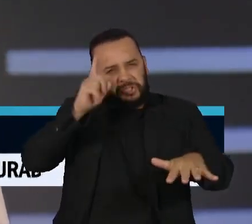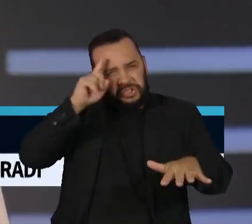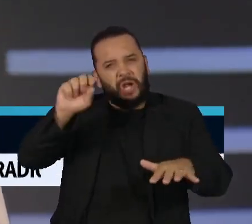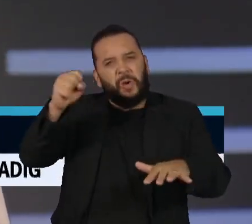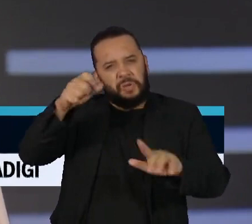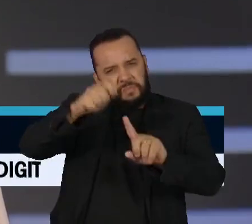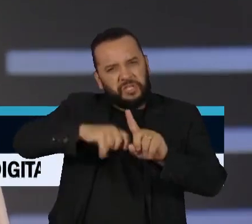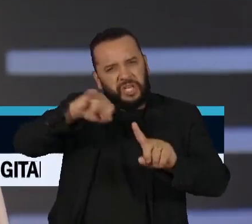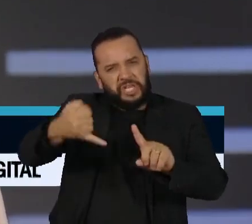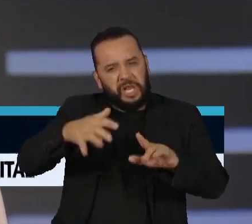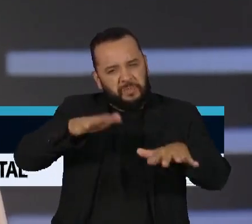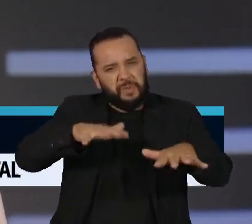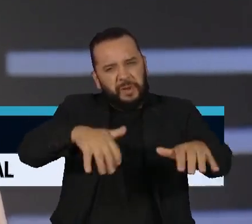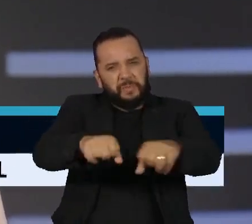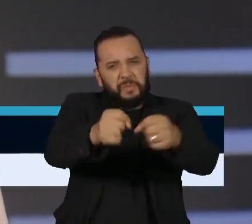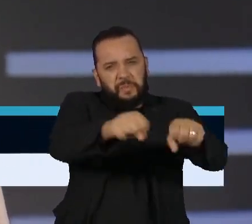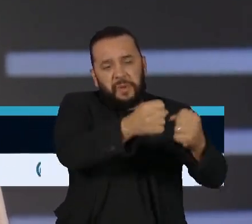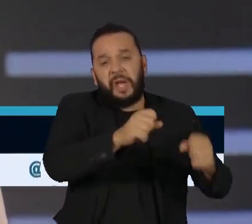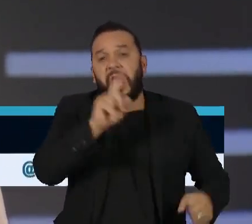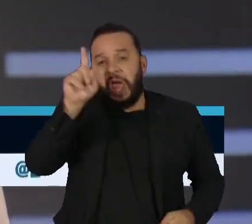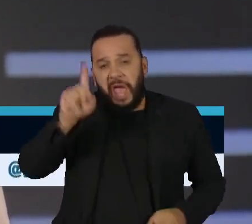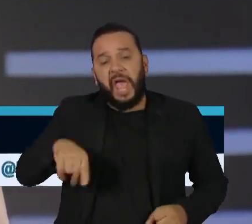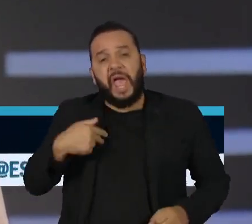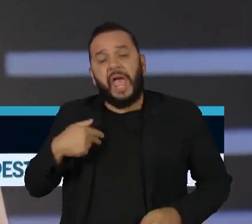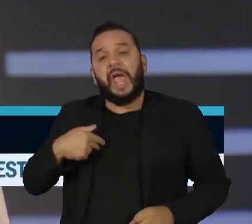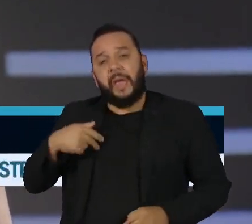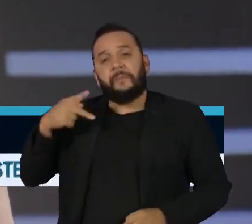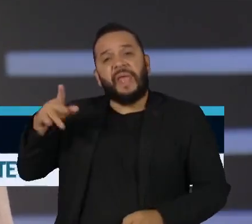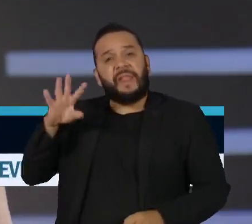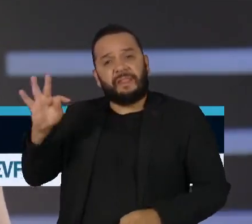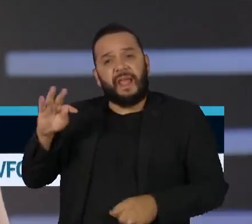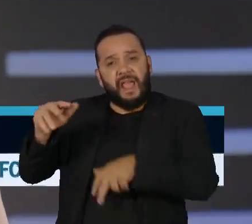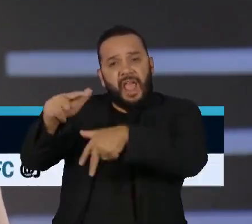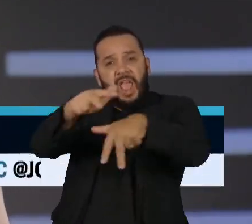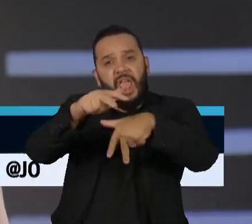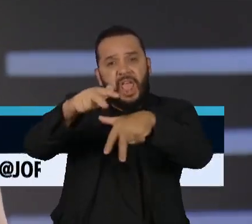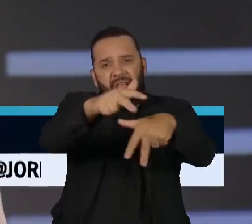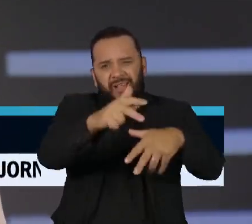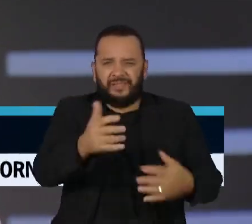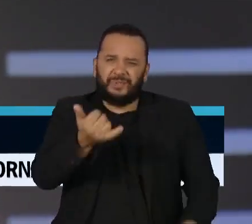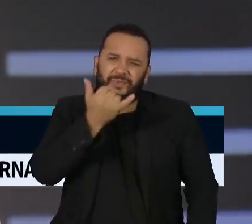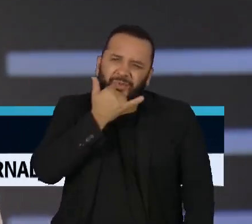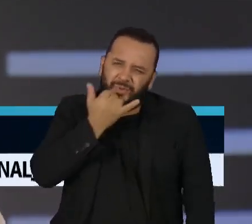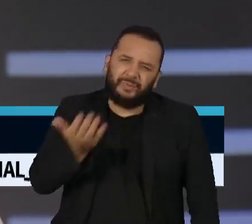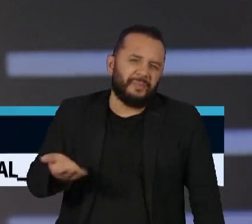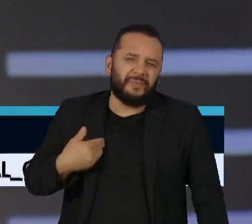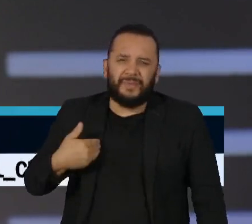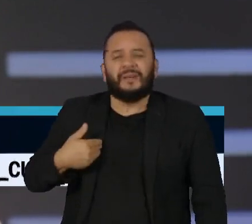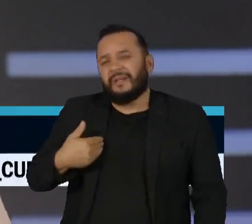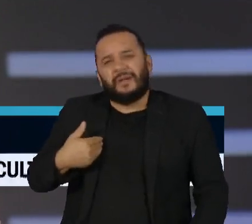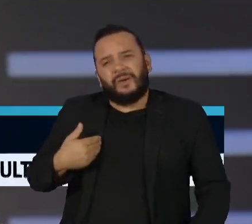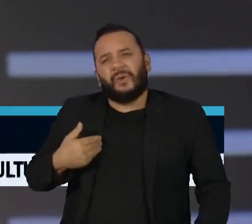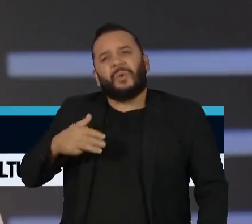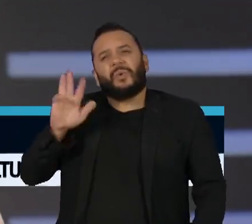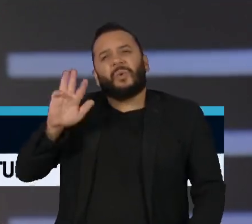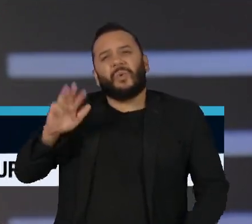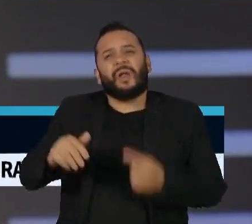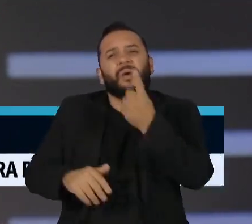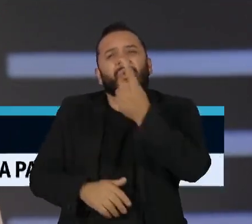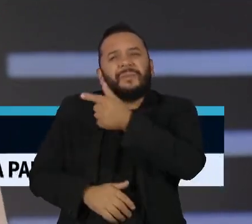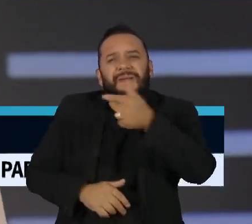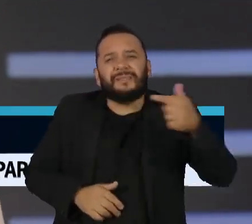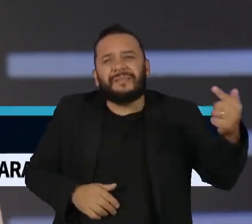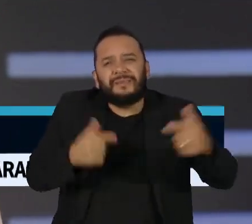forma premeditado pelo governo o governo tinha uma semana no cargo uma semana como ele poderia